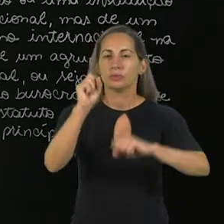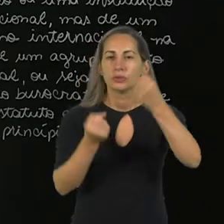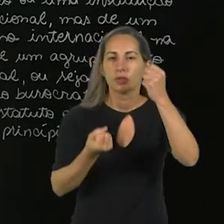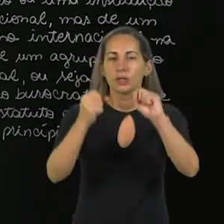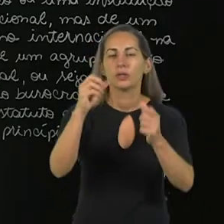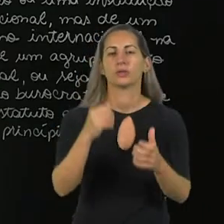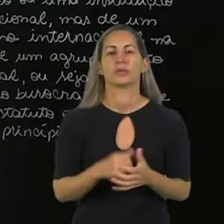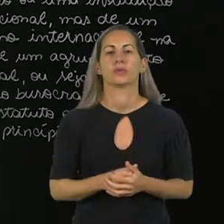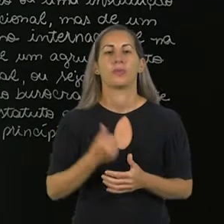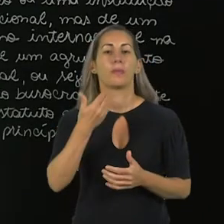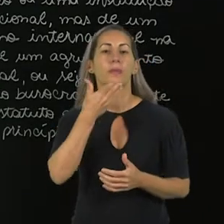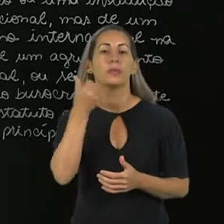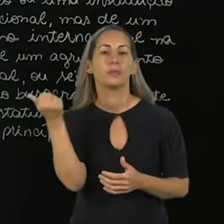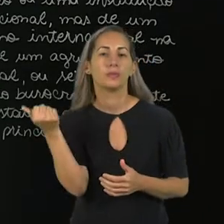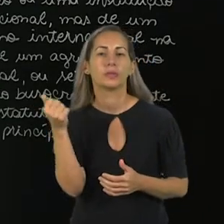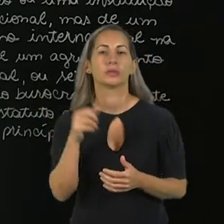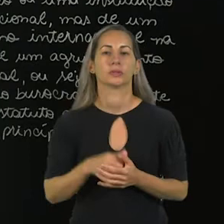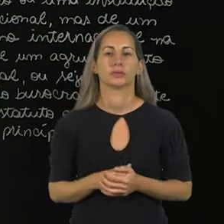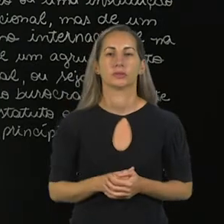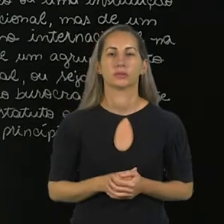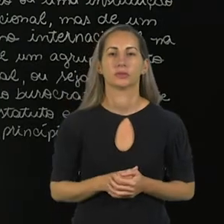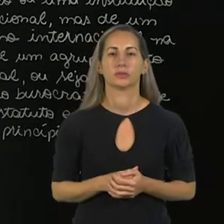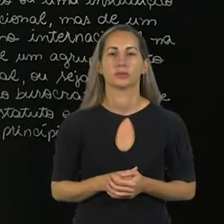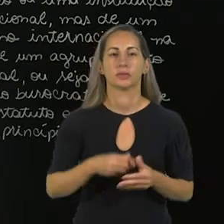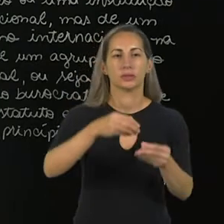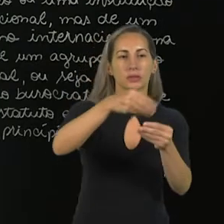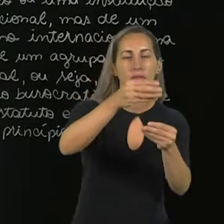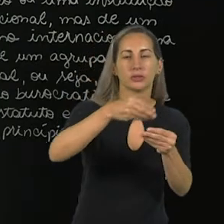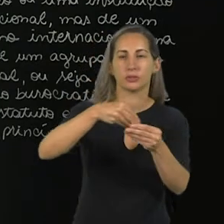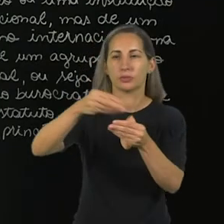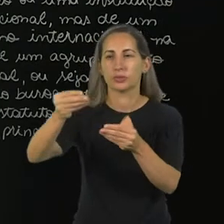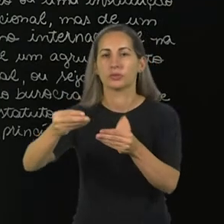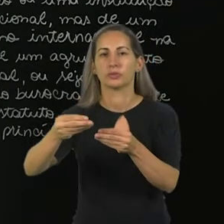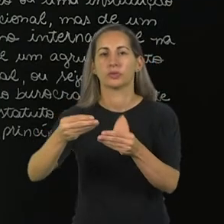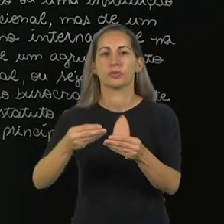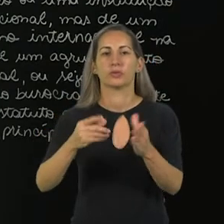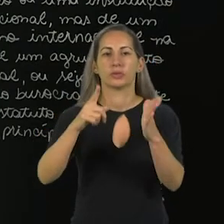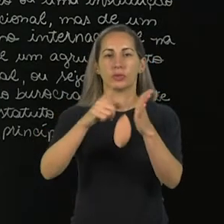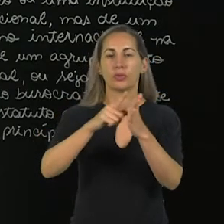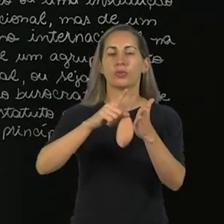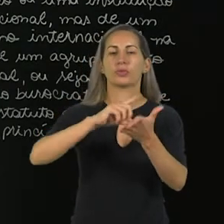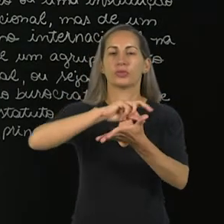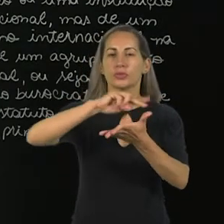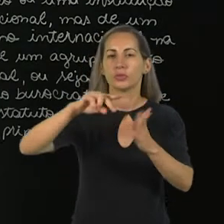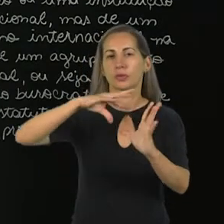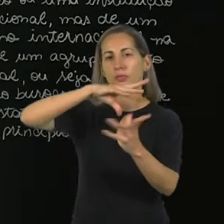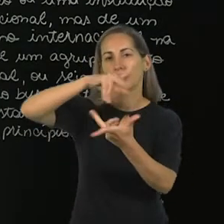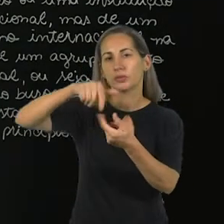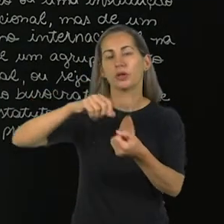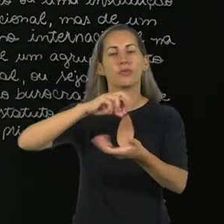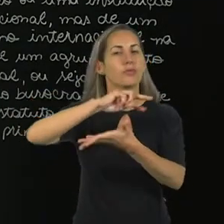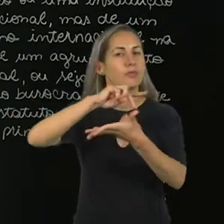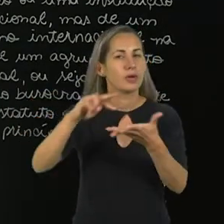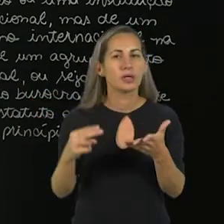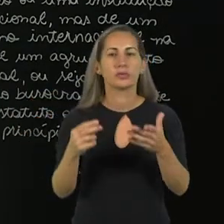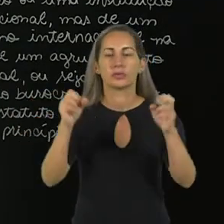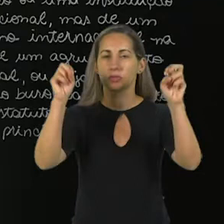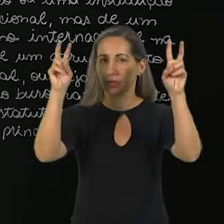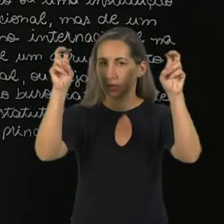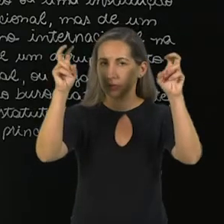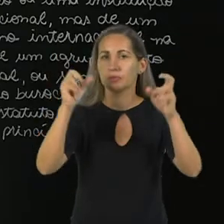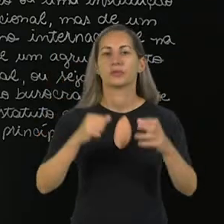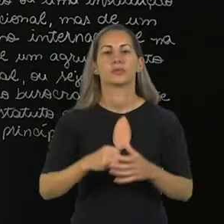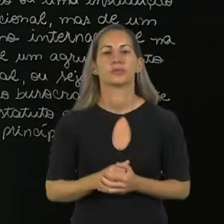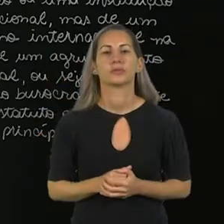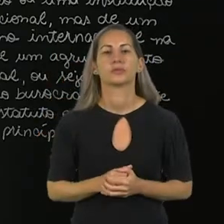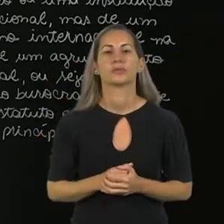industrial, melhorias na distribuição do comércio mundial e diversos outros assuntos